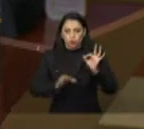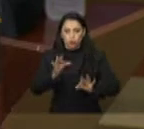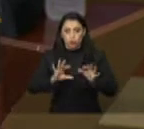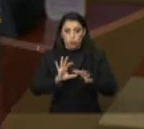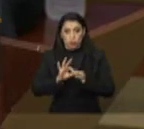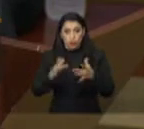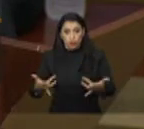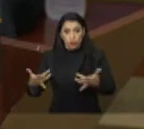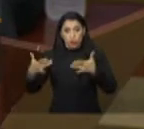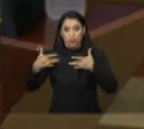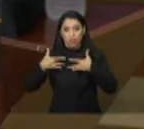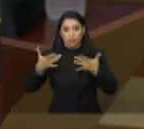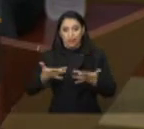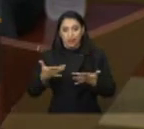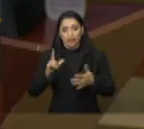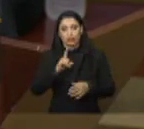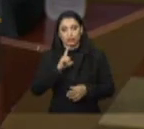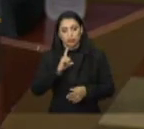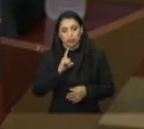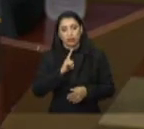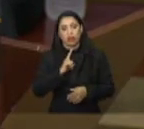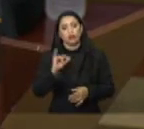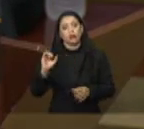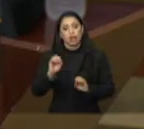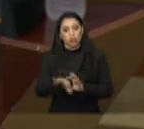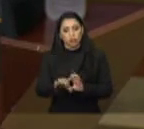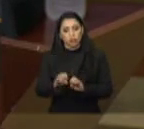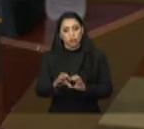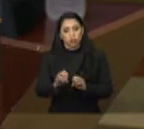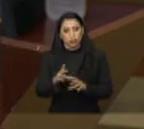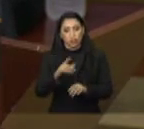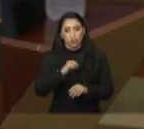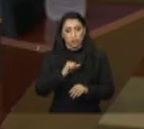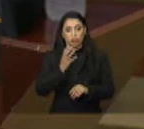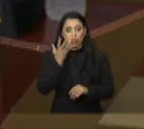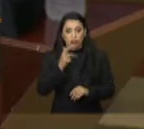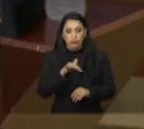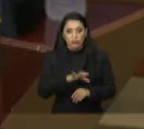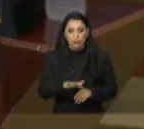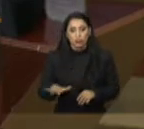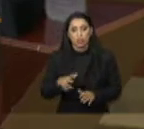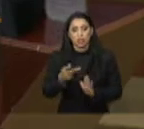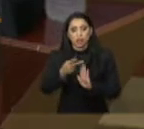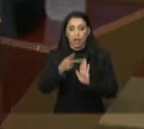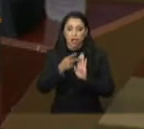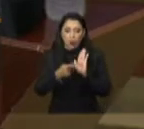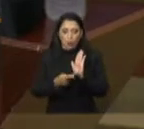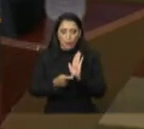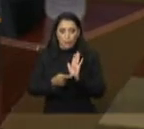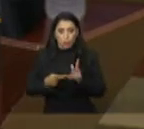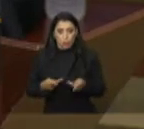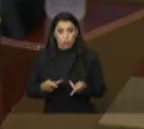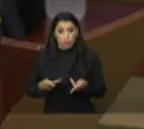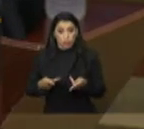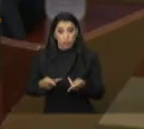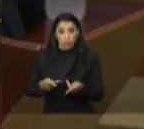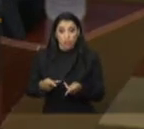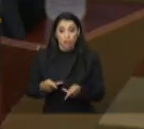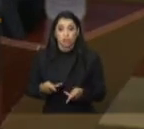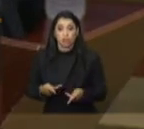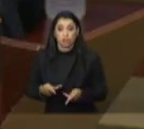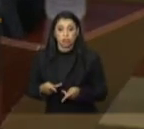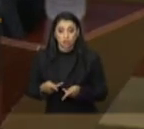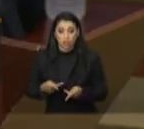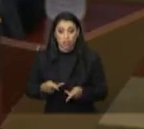então é dever de tribunal considerar que a educação inclusive da primeira infância é um projeto de estado um projeto